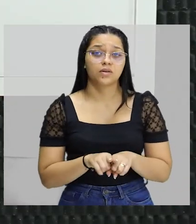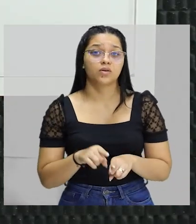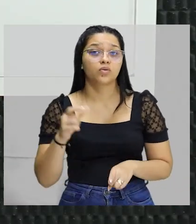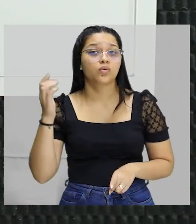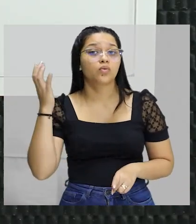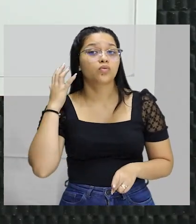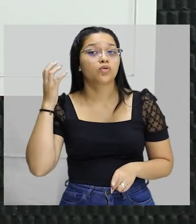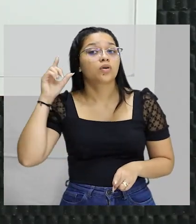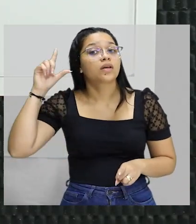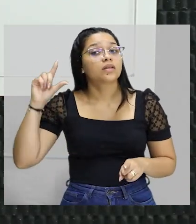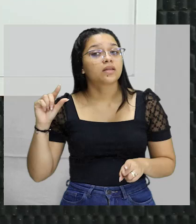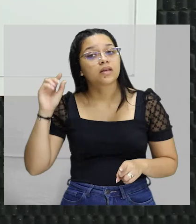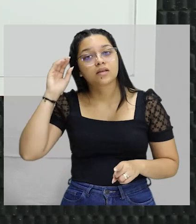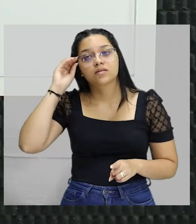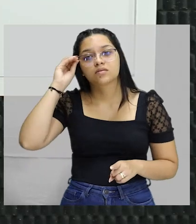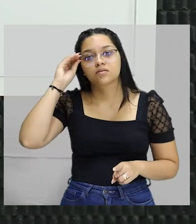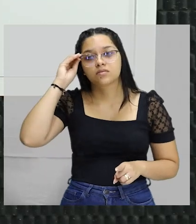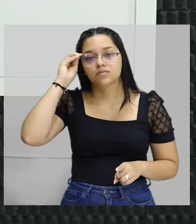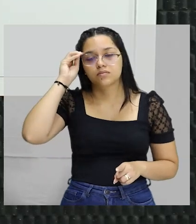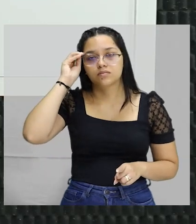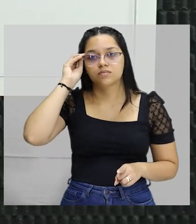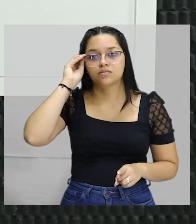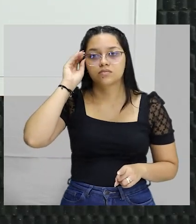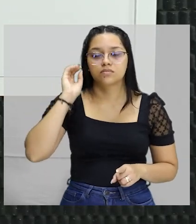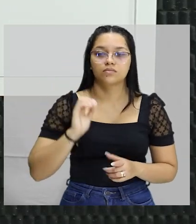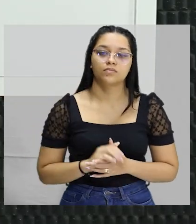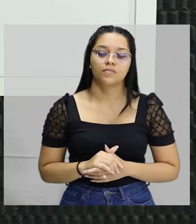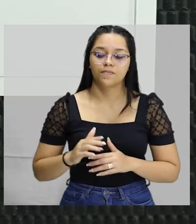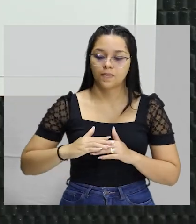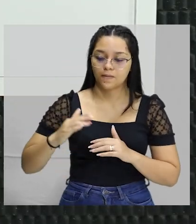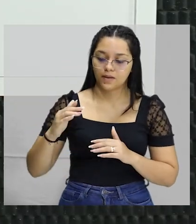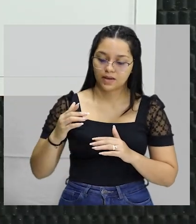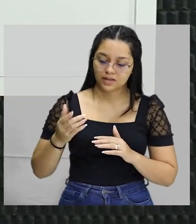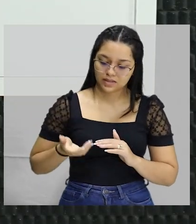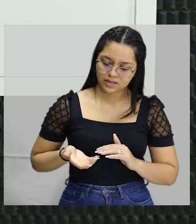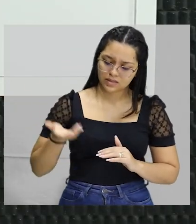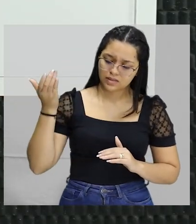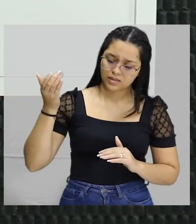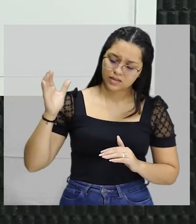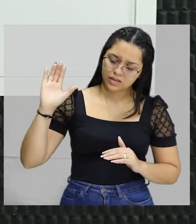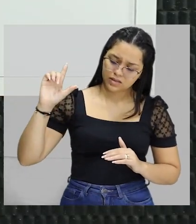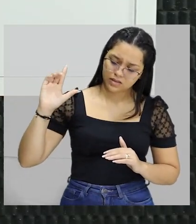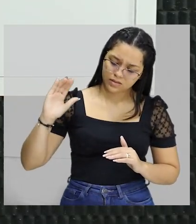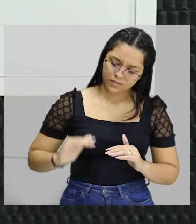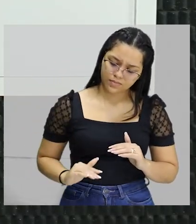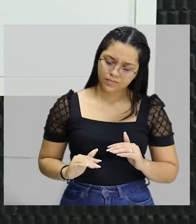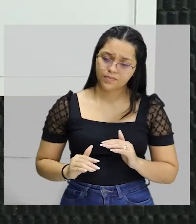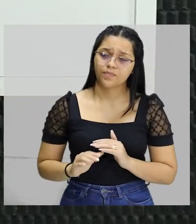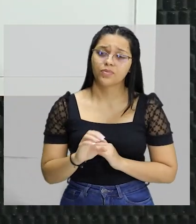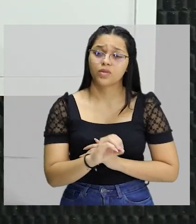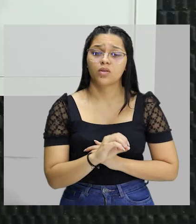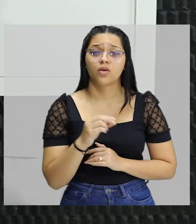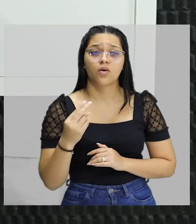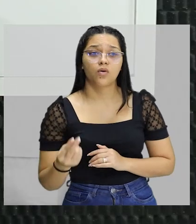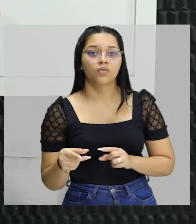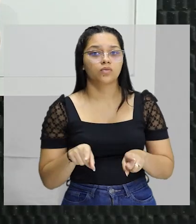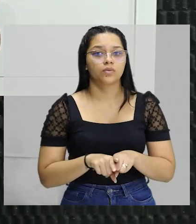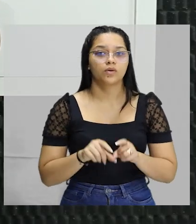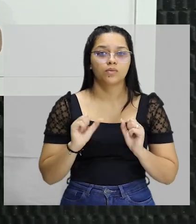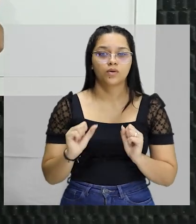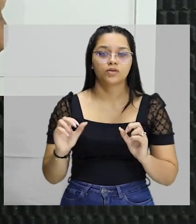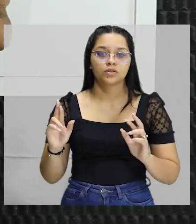menos intenso, certo? O som que é mais intenso e o que é menos intenso. Ou nós